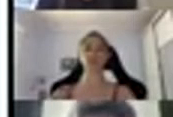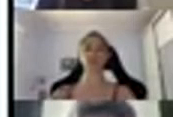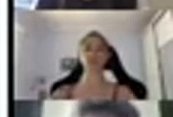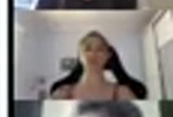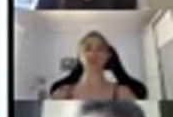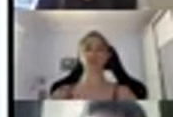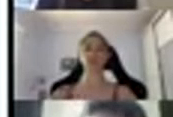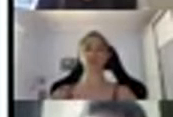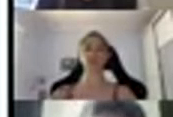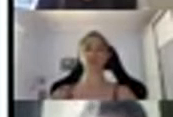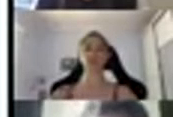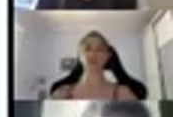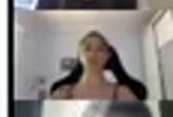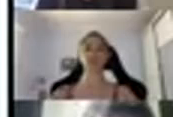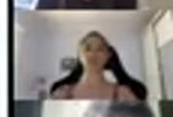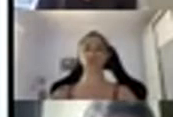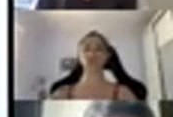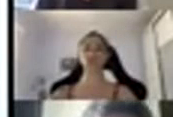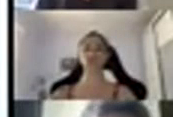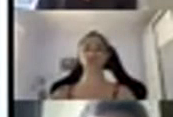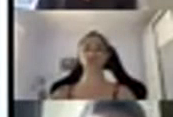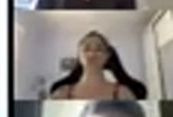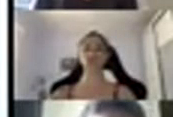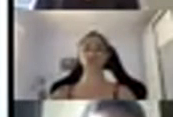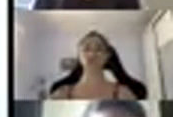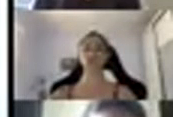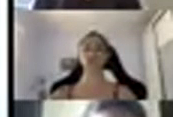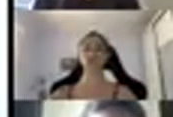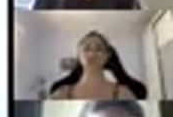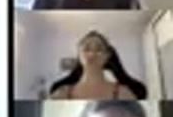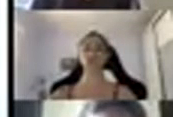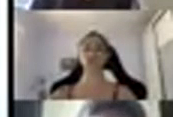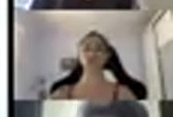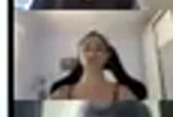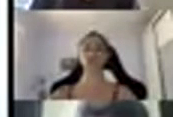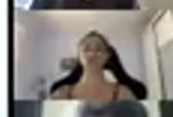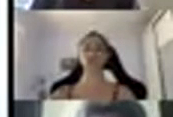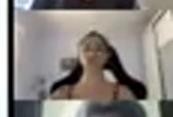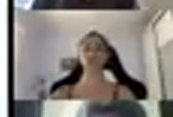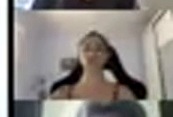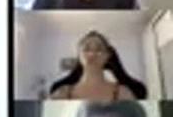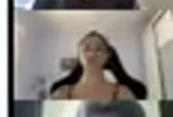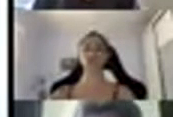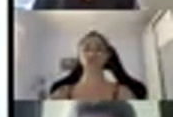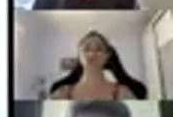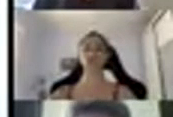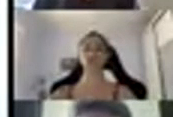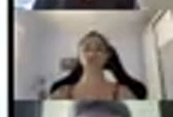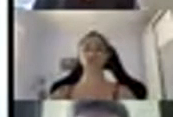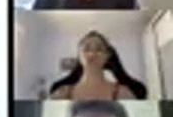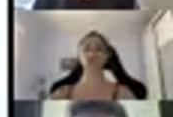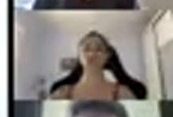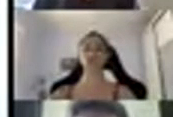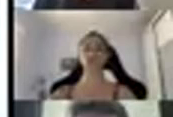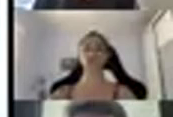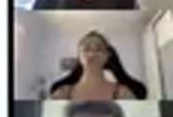mais, e a gente não consegue fazer a comparação com o anterior, porque naquele ajuste de dados ainda tem alguns que estão atrasados para lançamento. Então, a